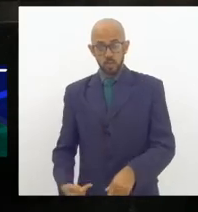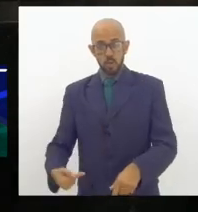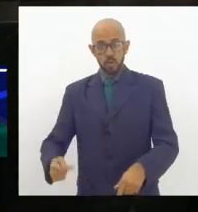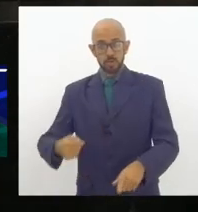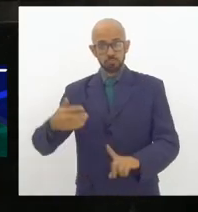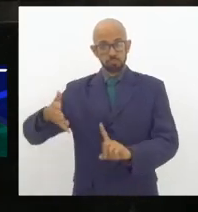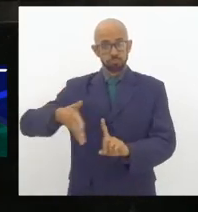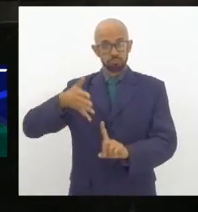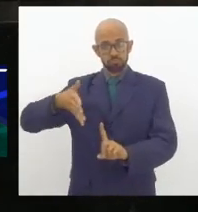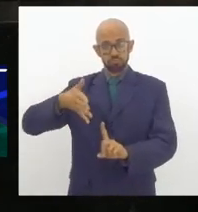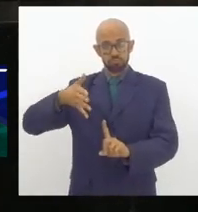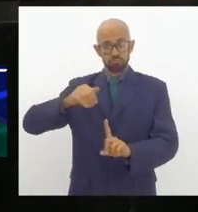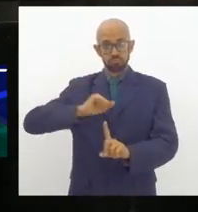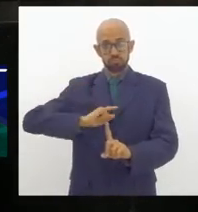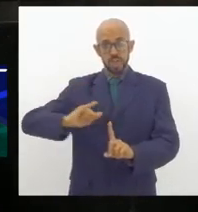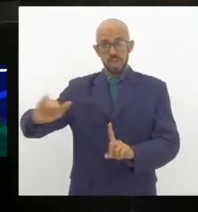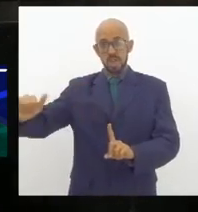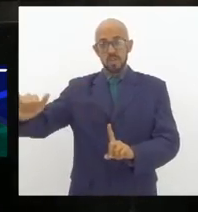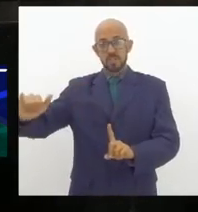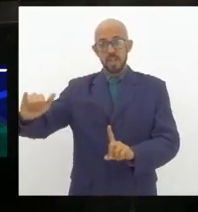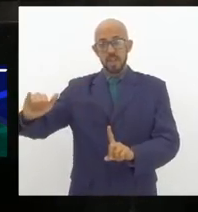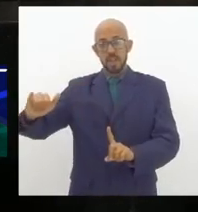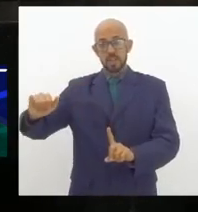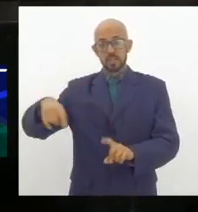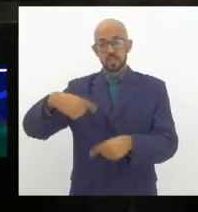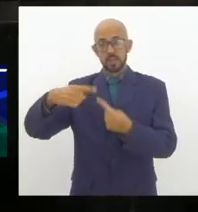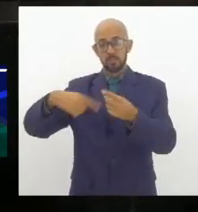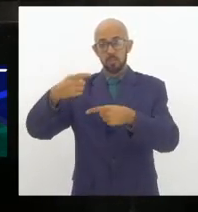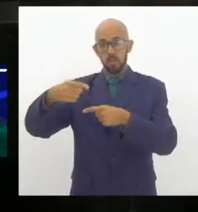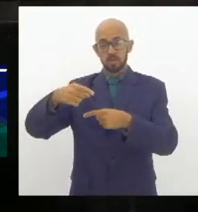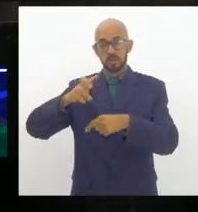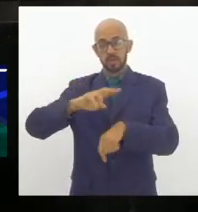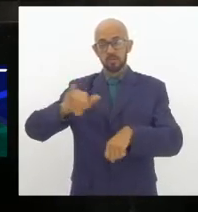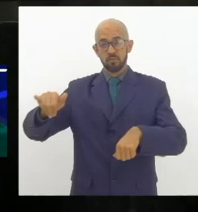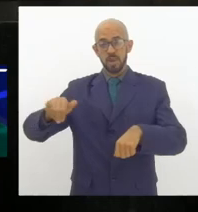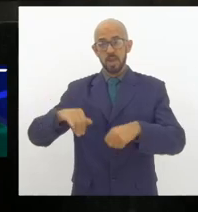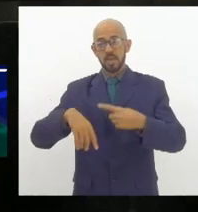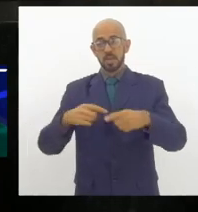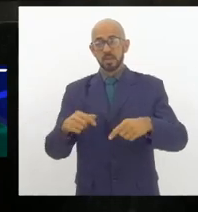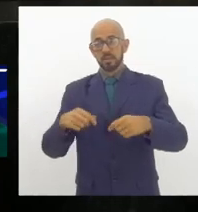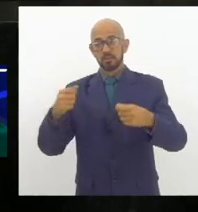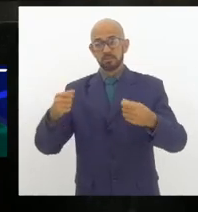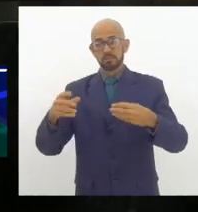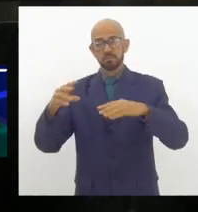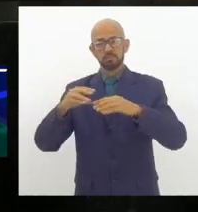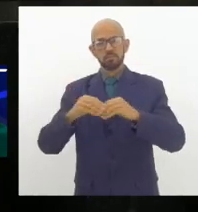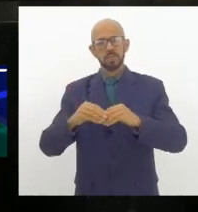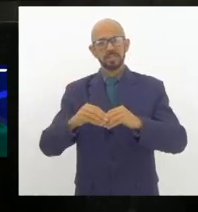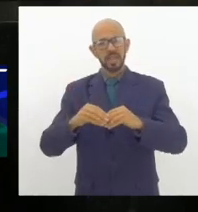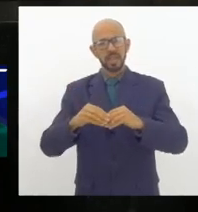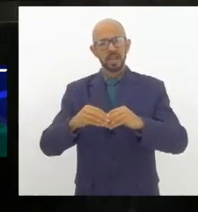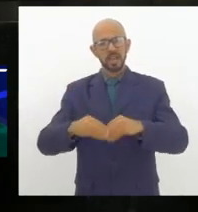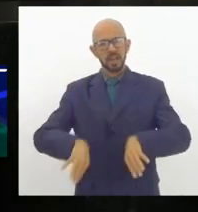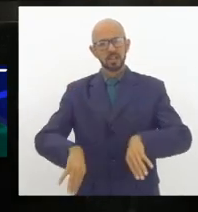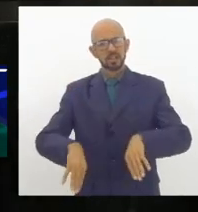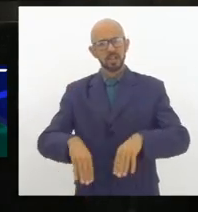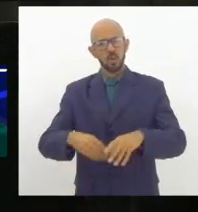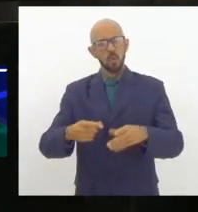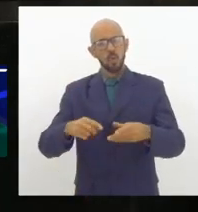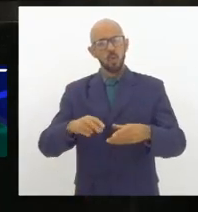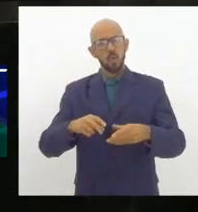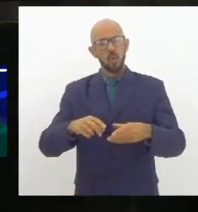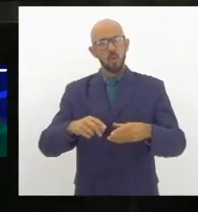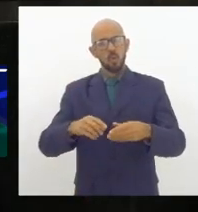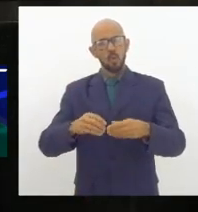público que mais tarde Ele dará algum tipo de compensação para